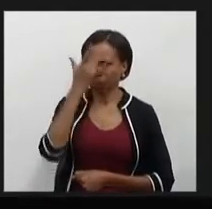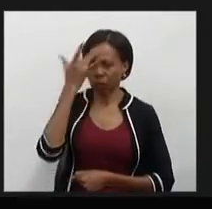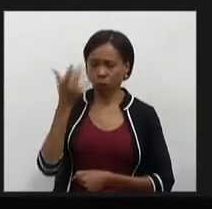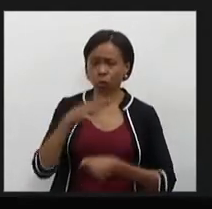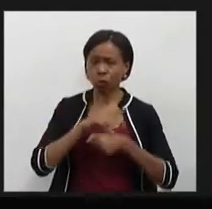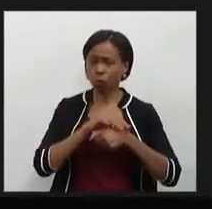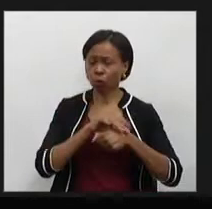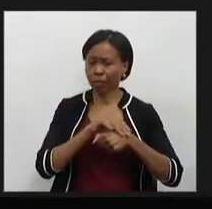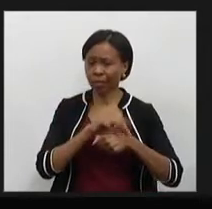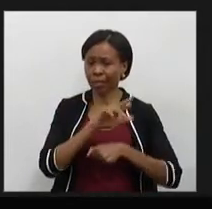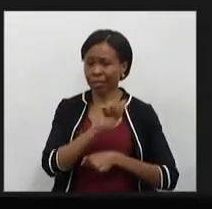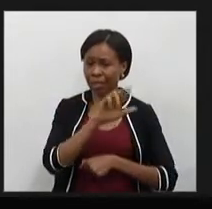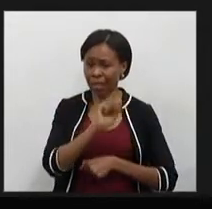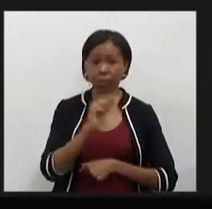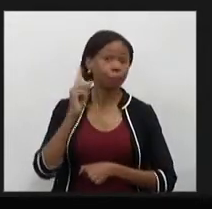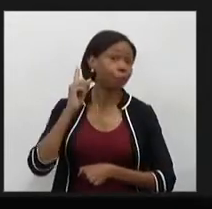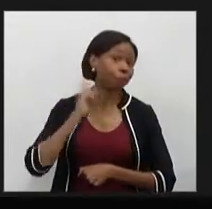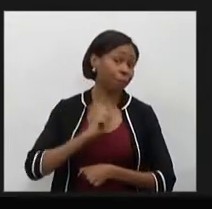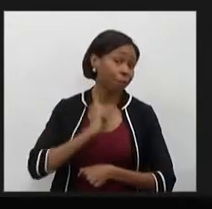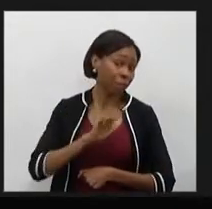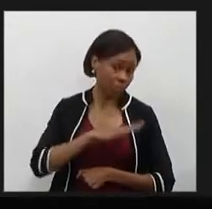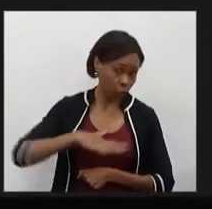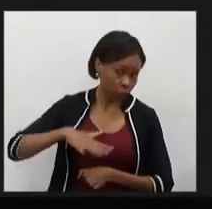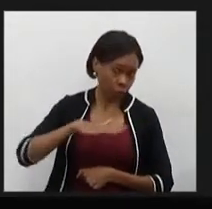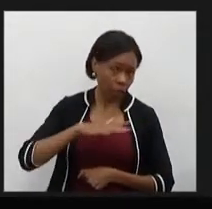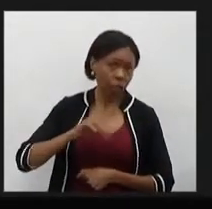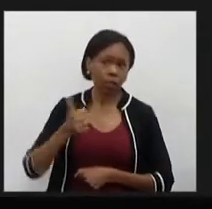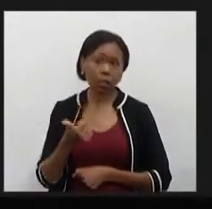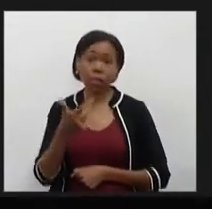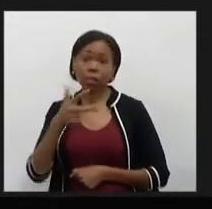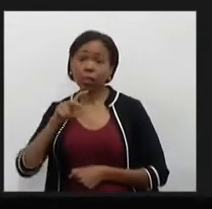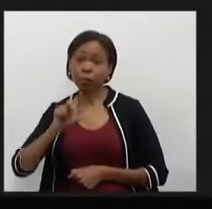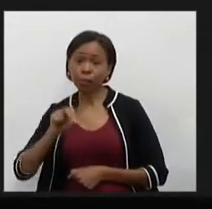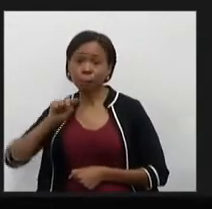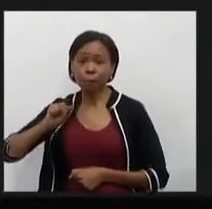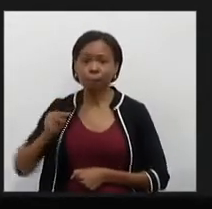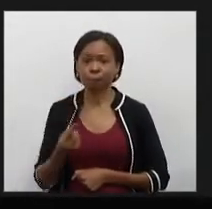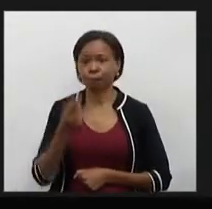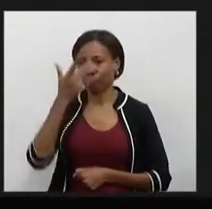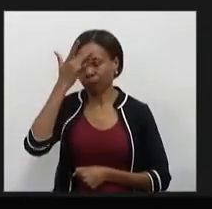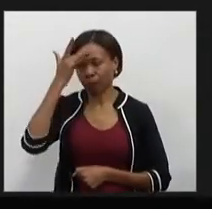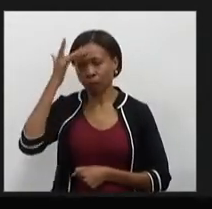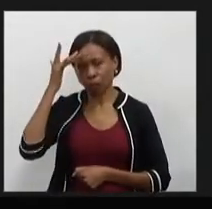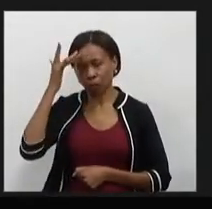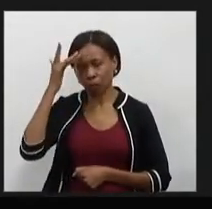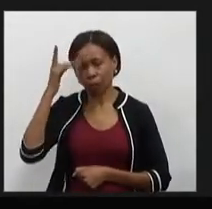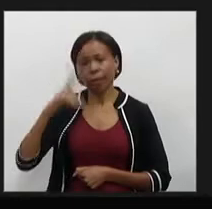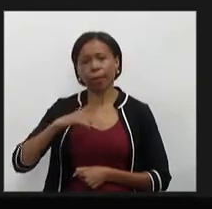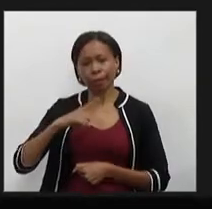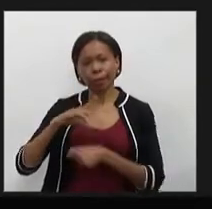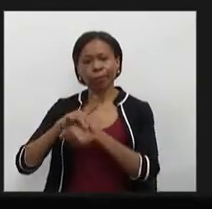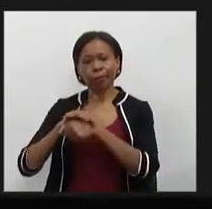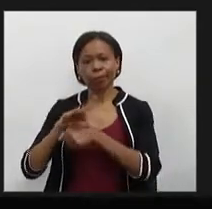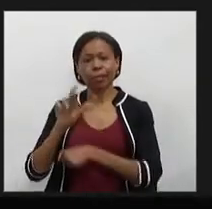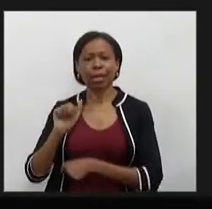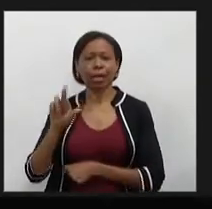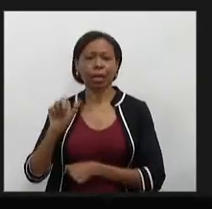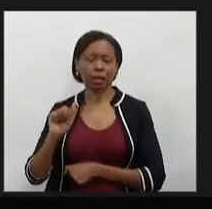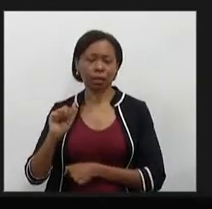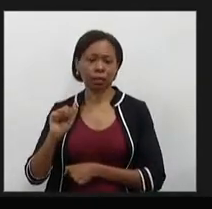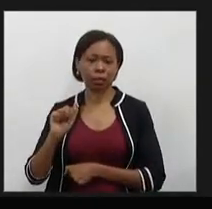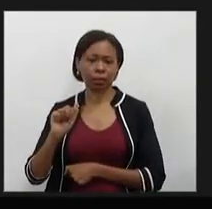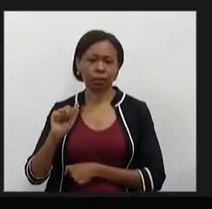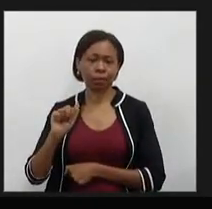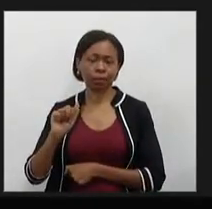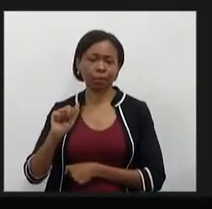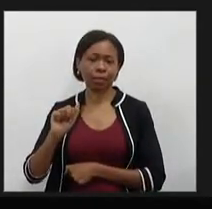nosso estado de Minas Gerais e 150 mil pessoas com doenças raras na terceira capital